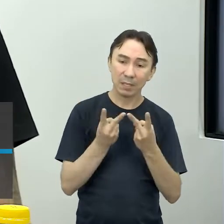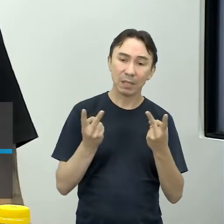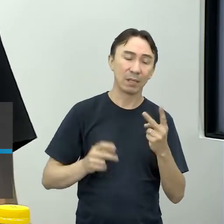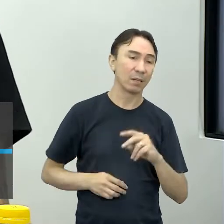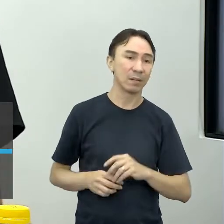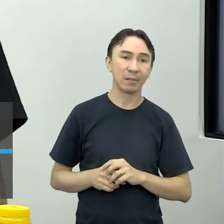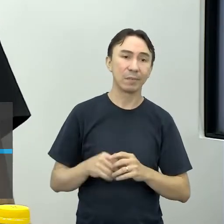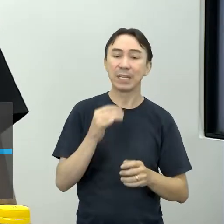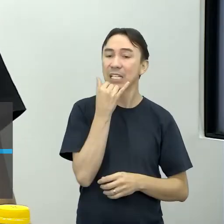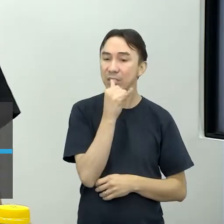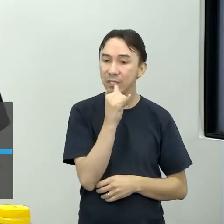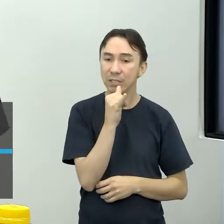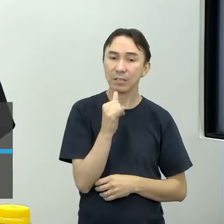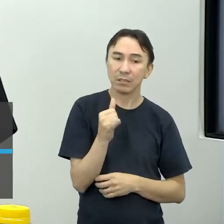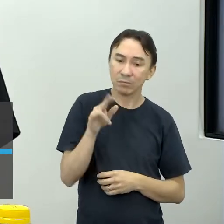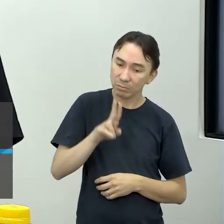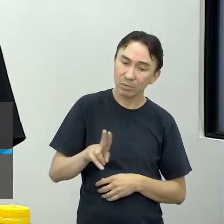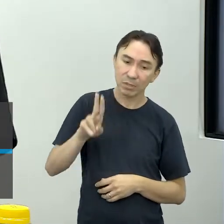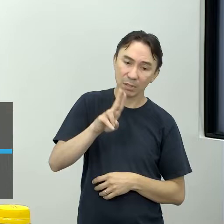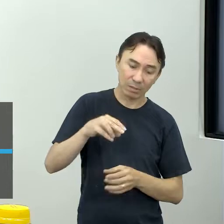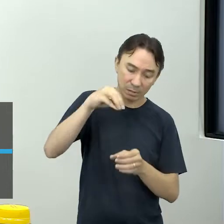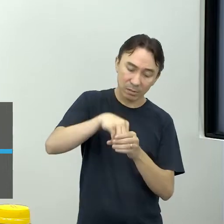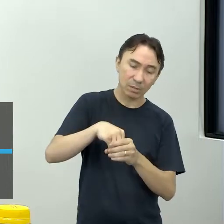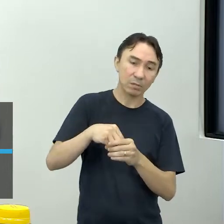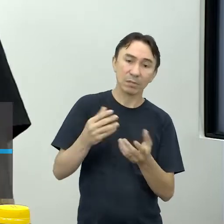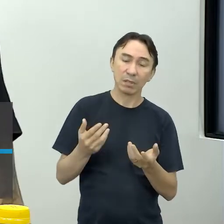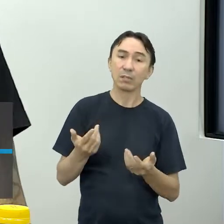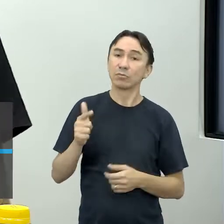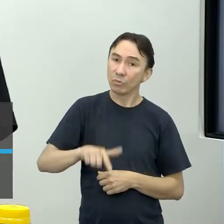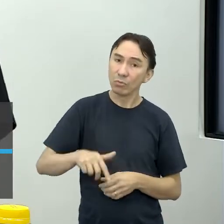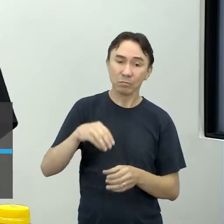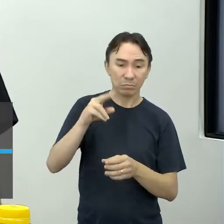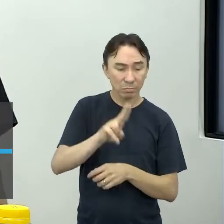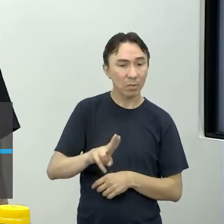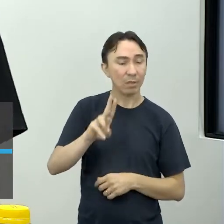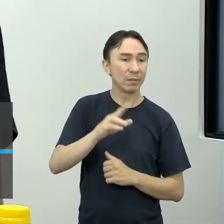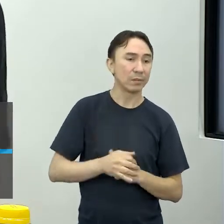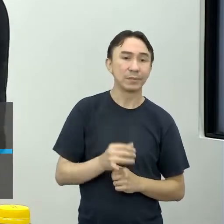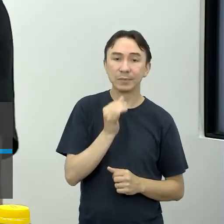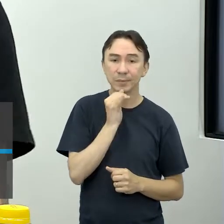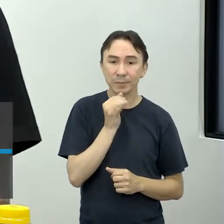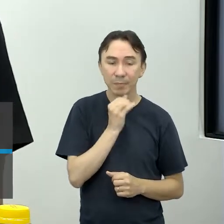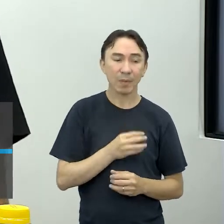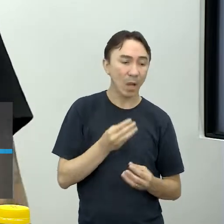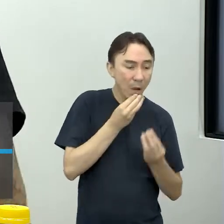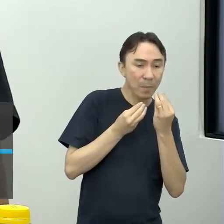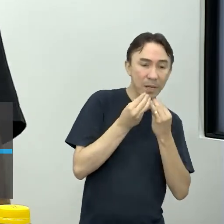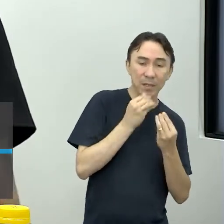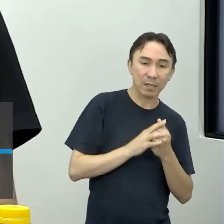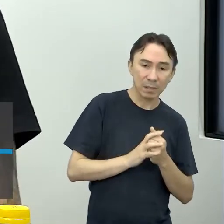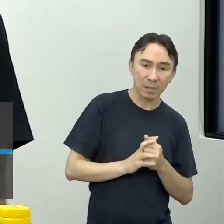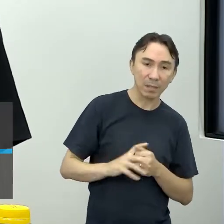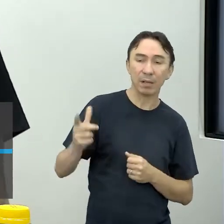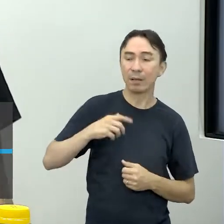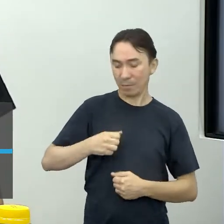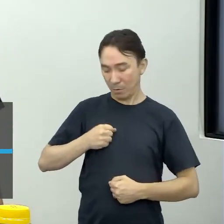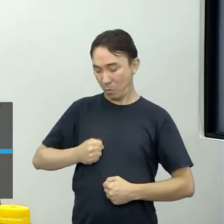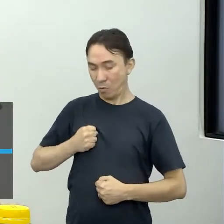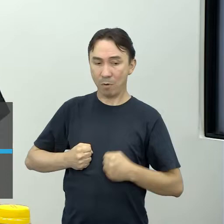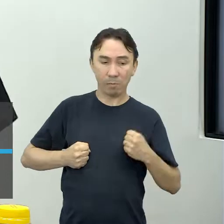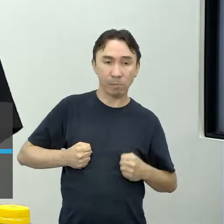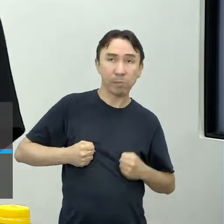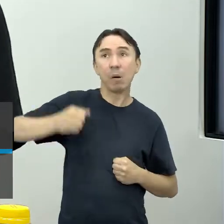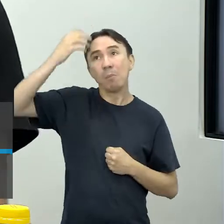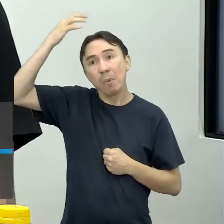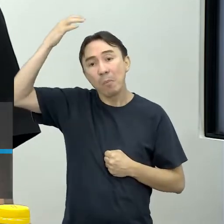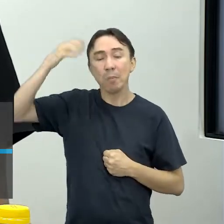dentro de casa. Seja pensando, por exemplo, a nível da comida, o quanto você gasta no banho e outras diversas coisas que a gente vai ver, né, ao